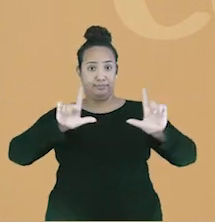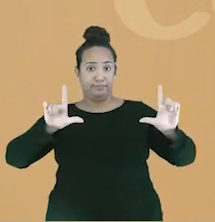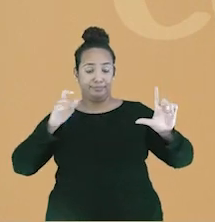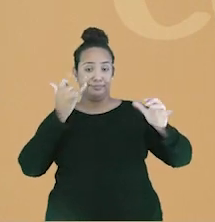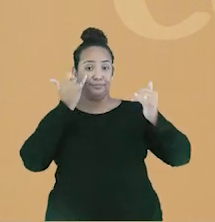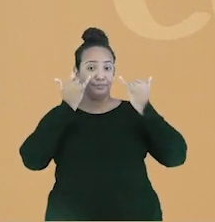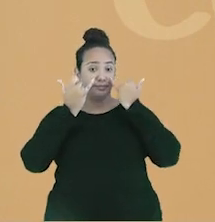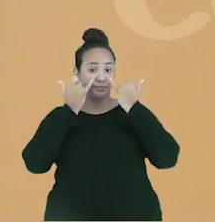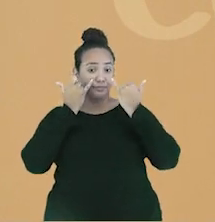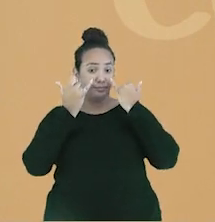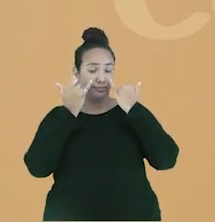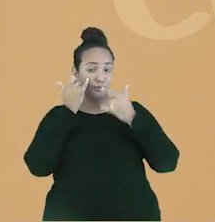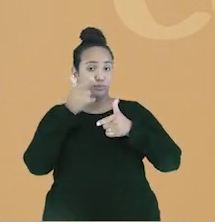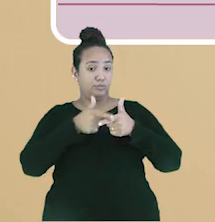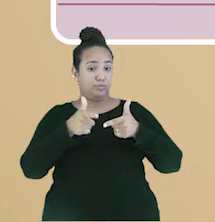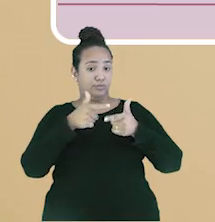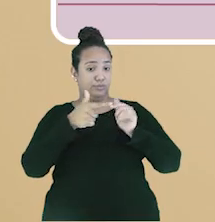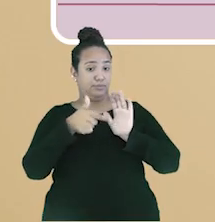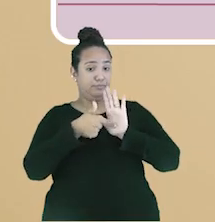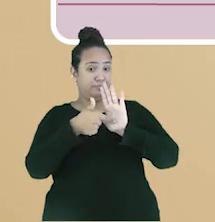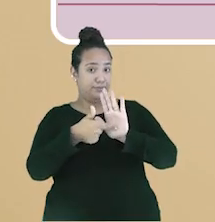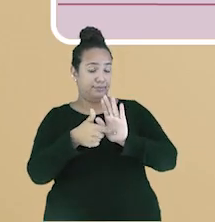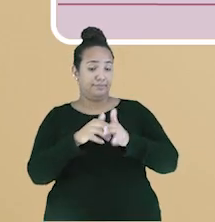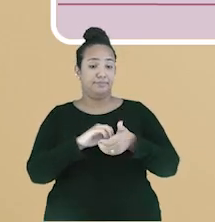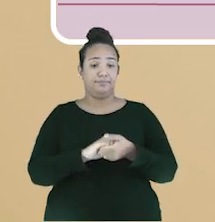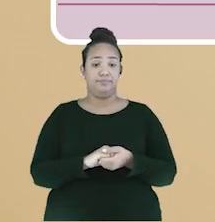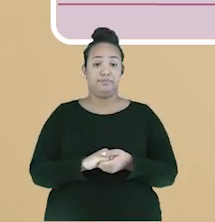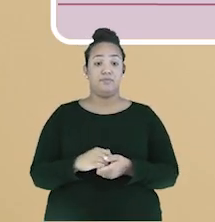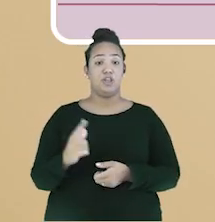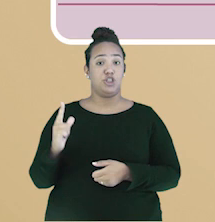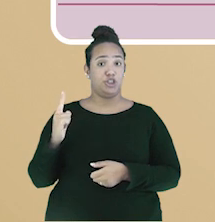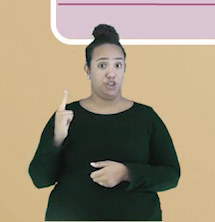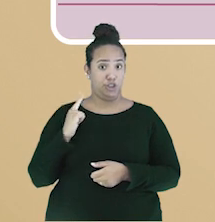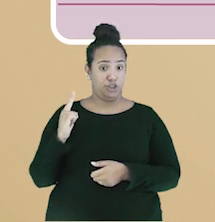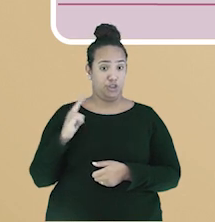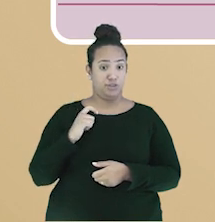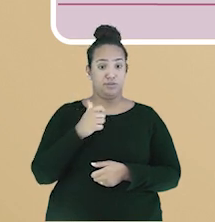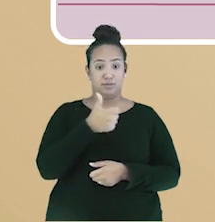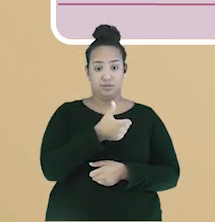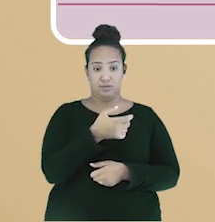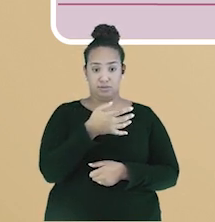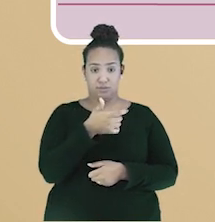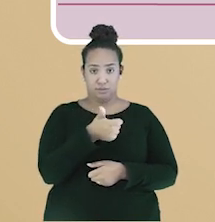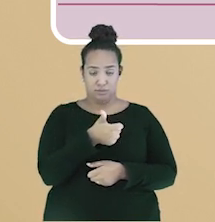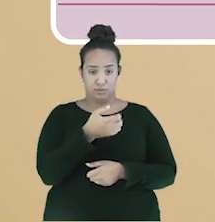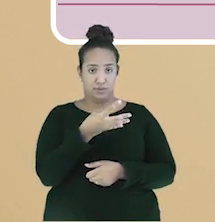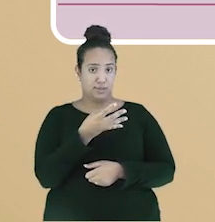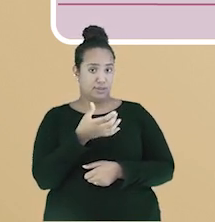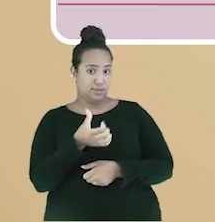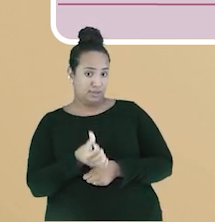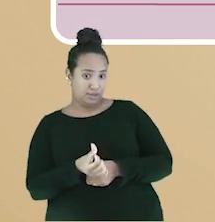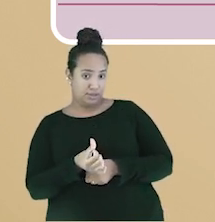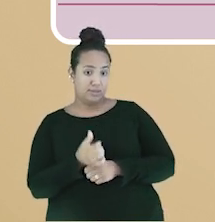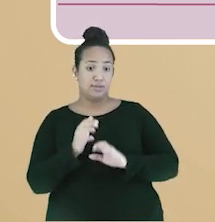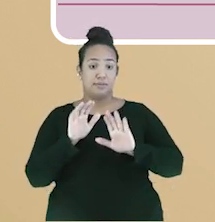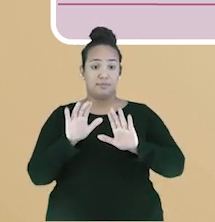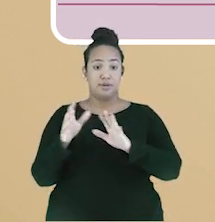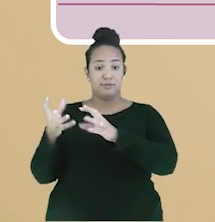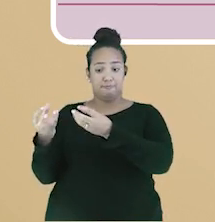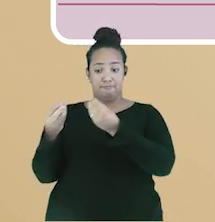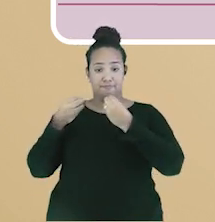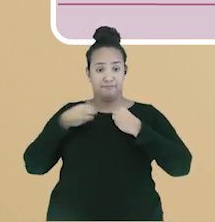informações que o problema apresenta. Paulo tinha 146 carrinhos e ele ganhou